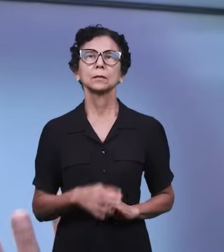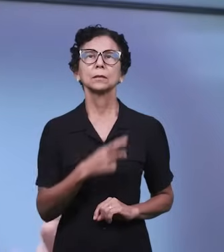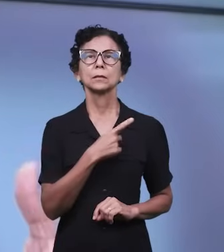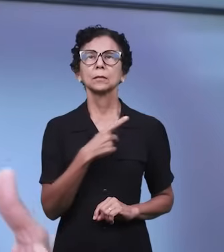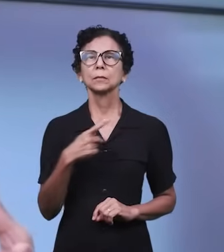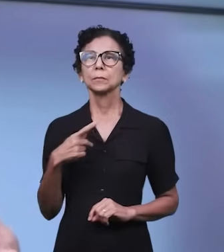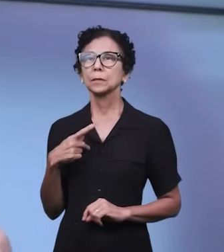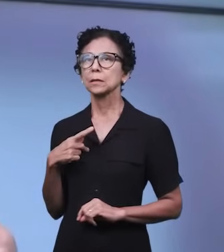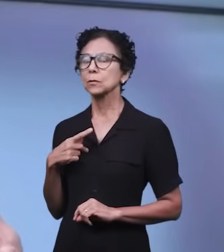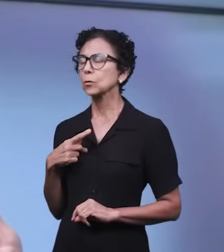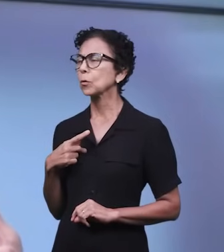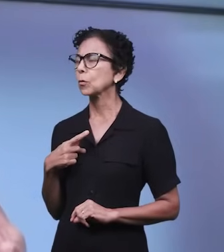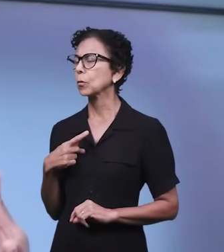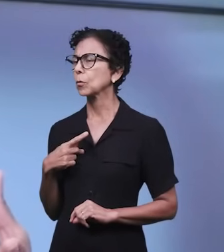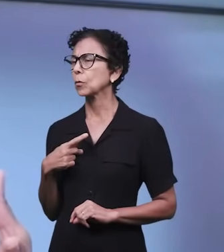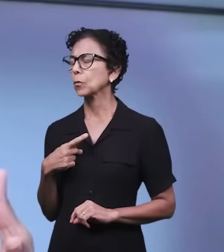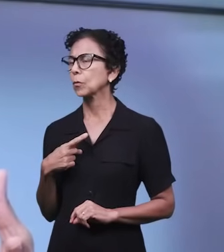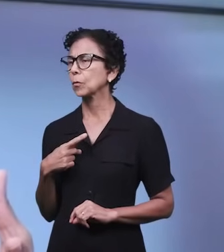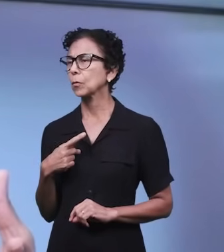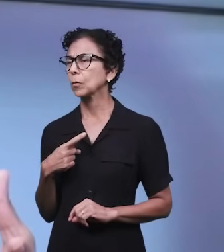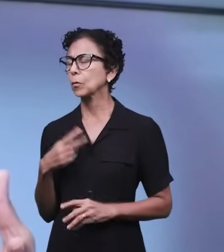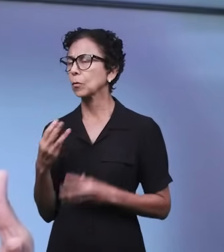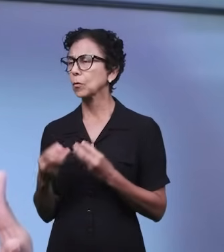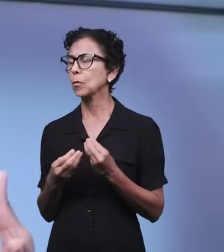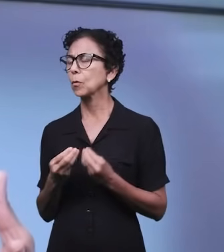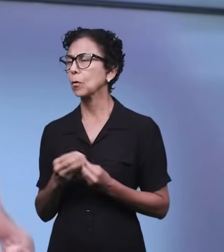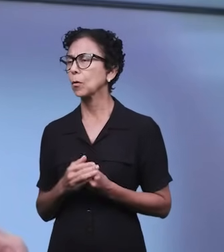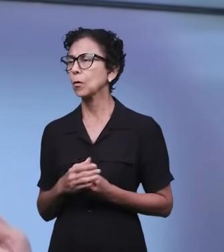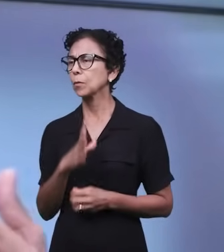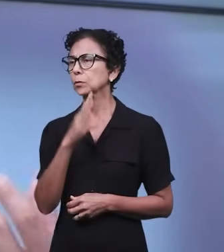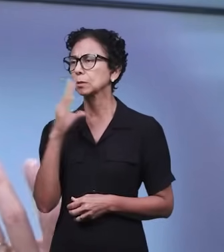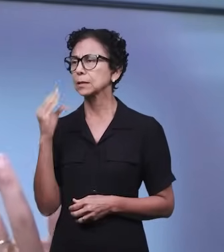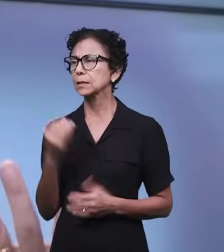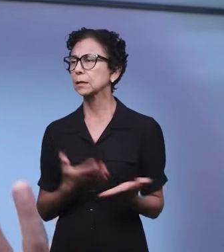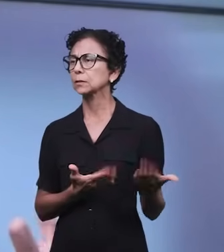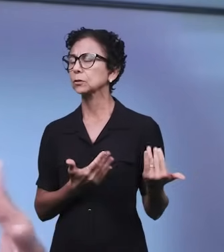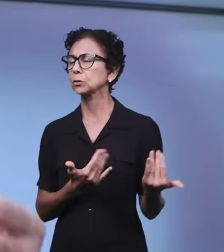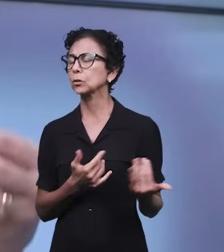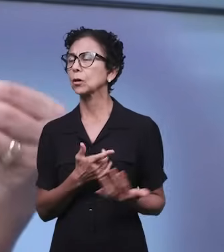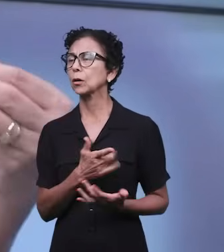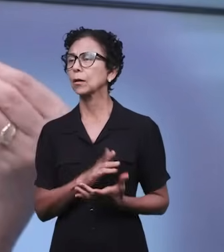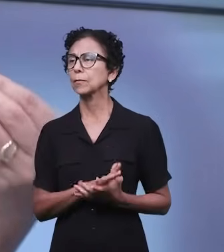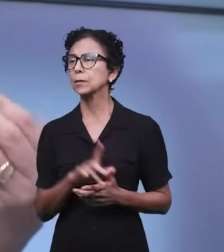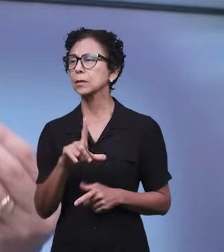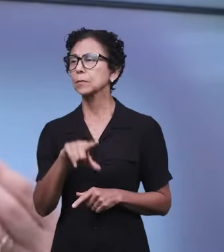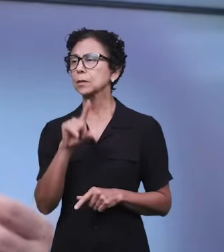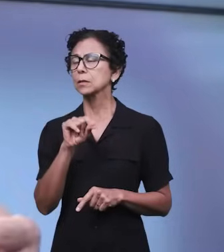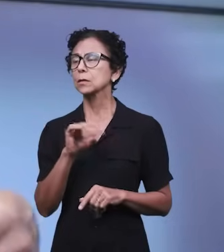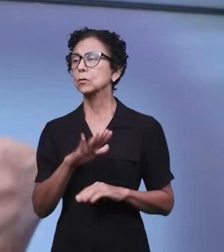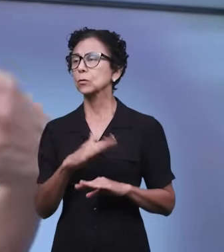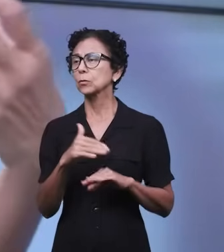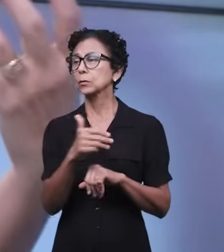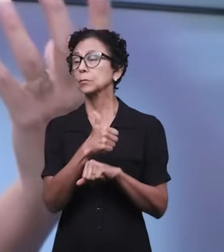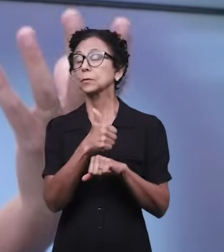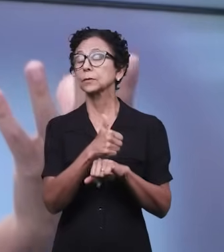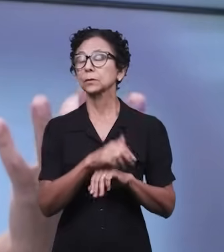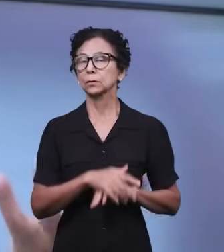nossos jovens a construírem um projeto profissional, o que eles precisam conhecer de